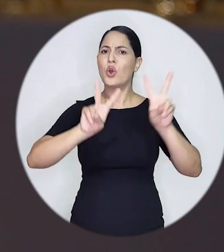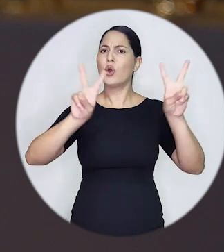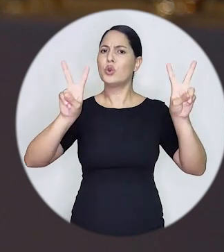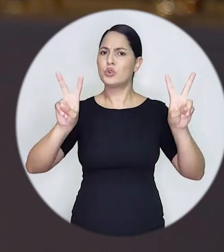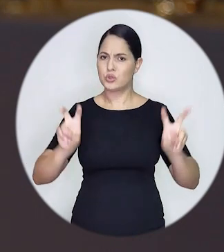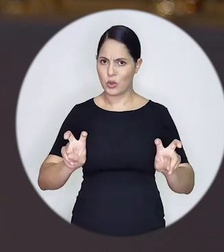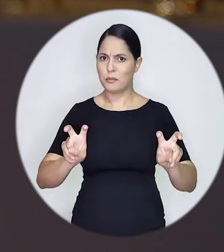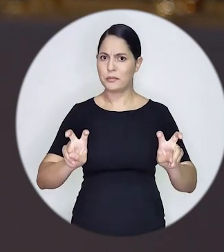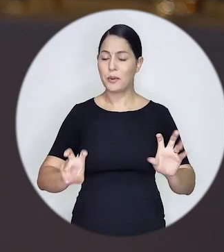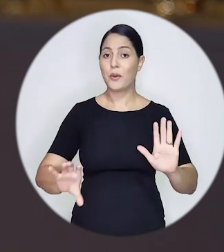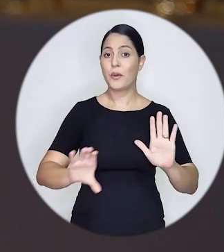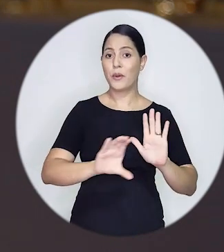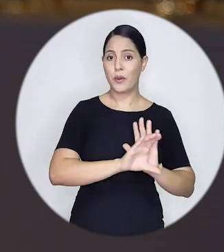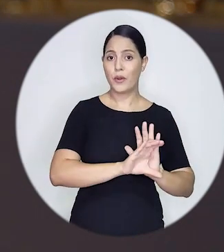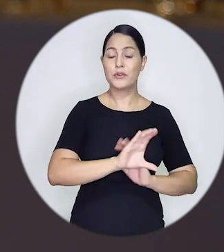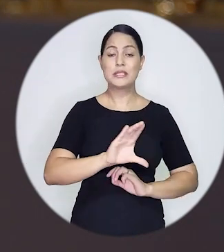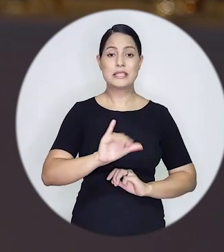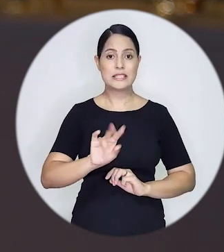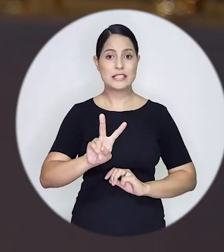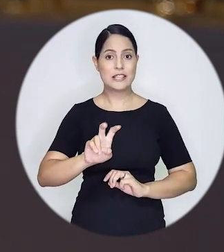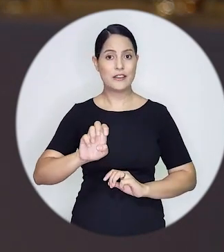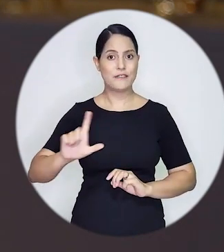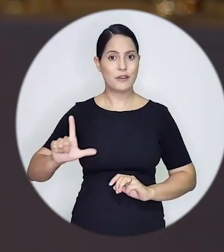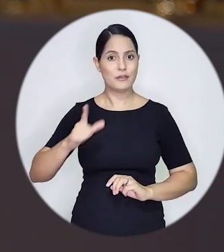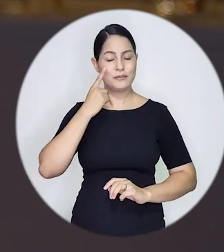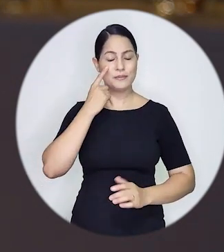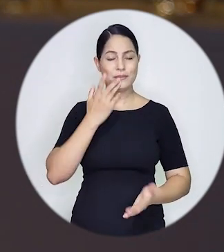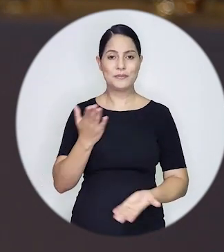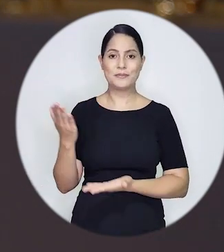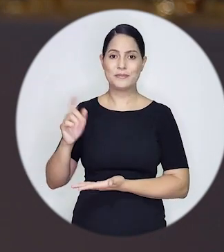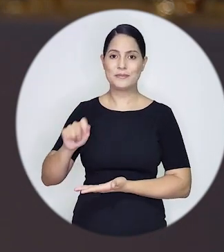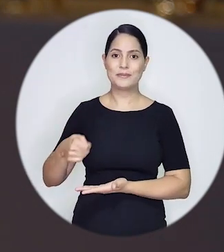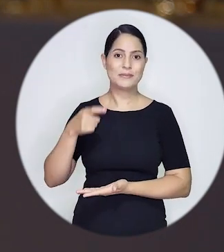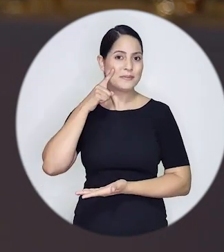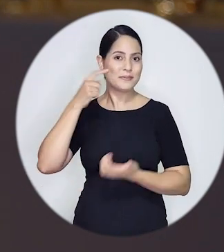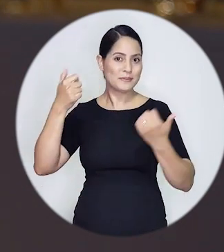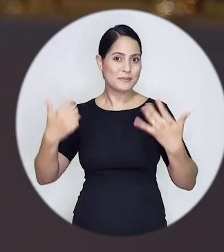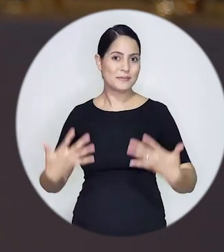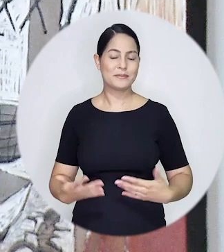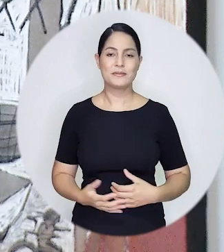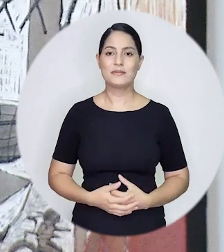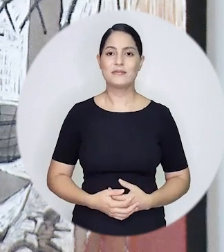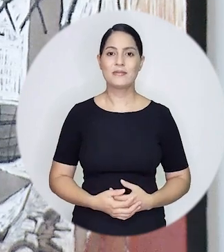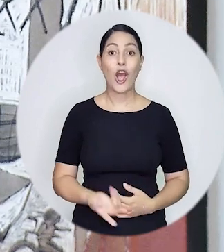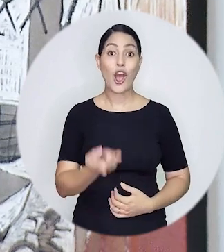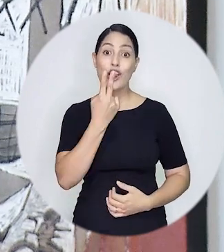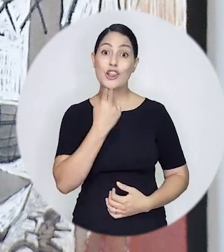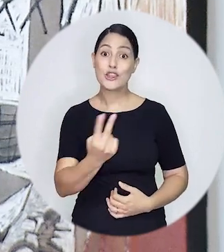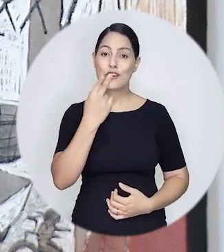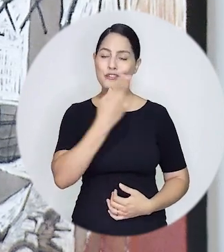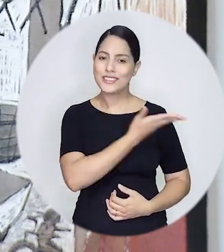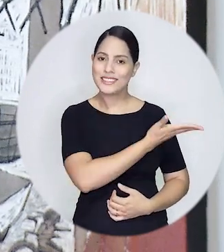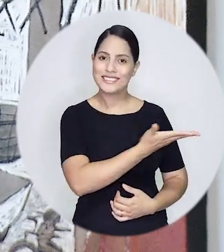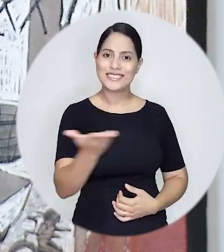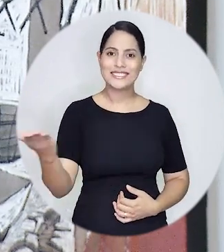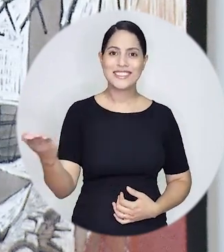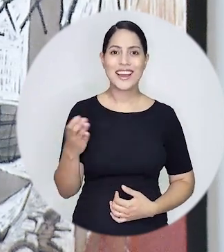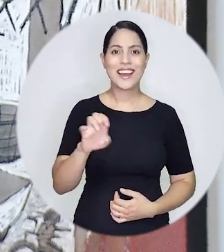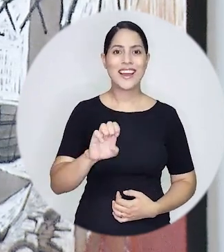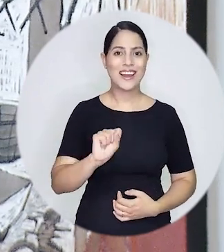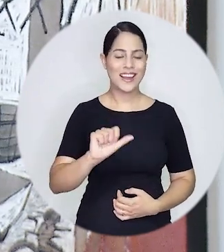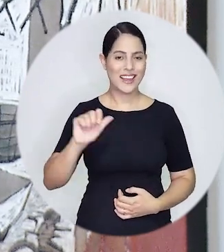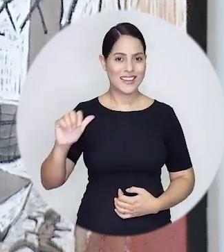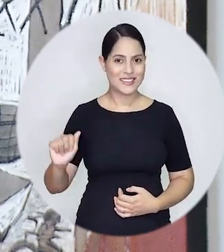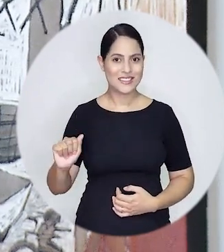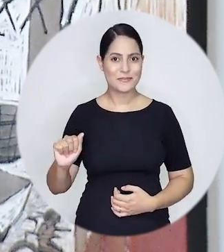Código Civil no país. Quem conta mais é o presidente da OAB Nacional, Beto Simonetti. Eu vim com uma novidade para todos vocês. A